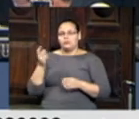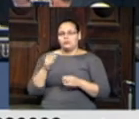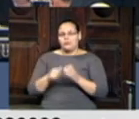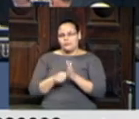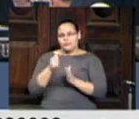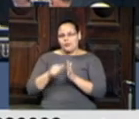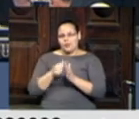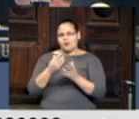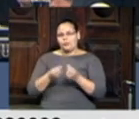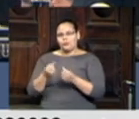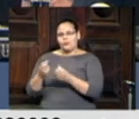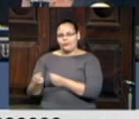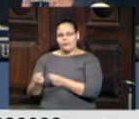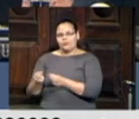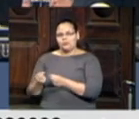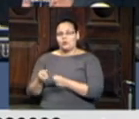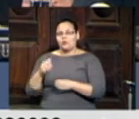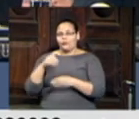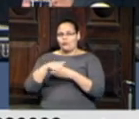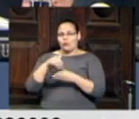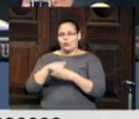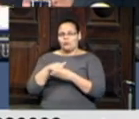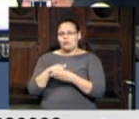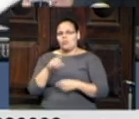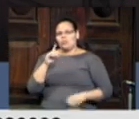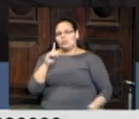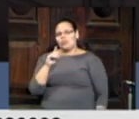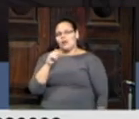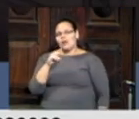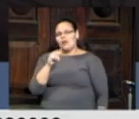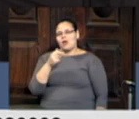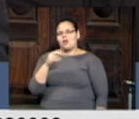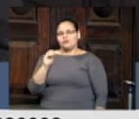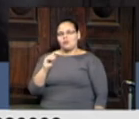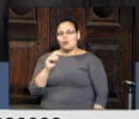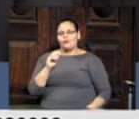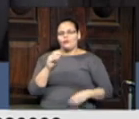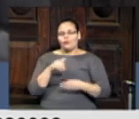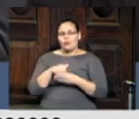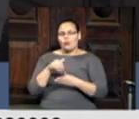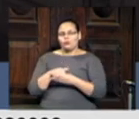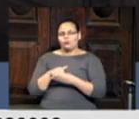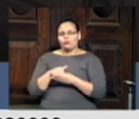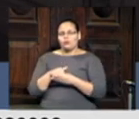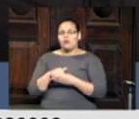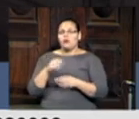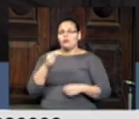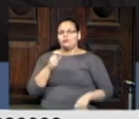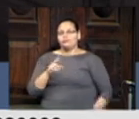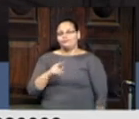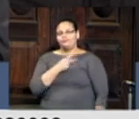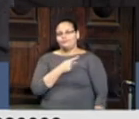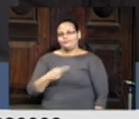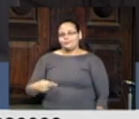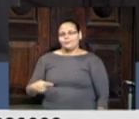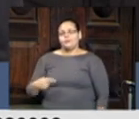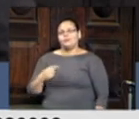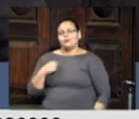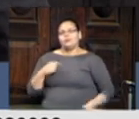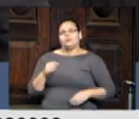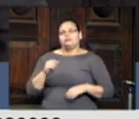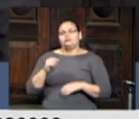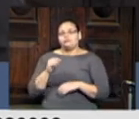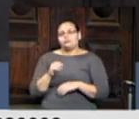segunda. Declaração de voto. Declaração de voto, deputado Luiz Paulo. Senhor presidente, projeto de